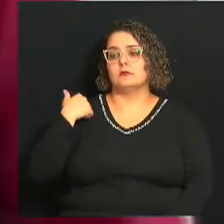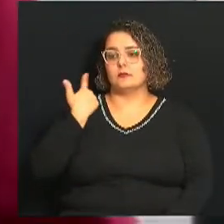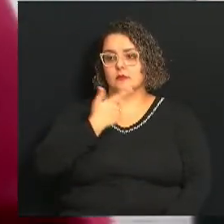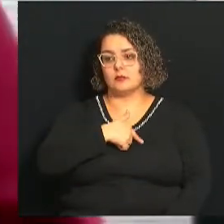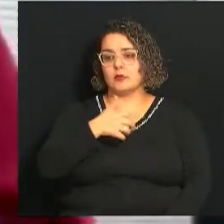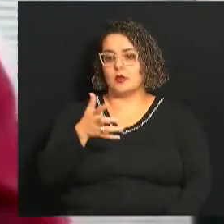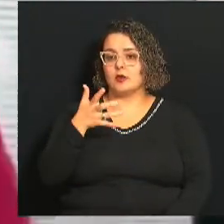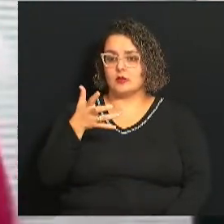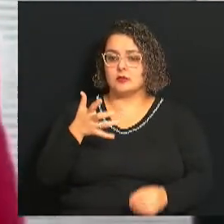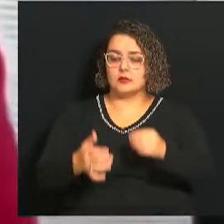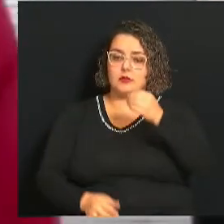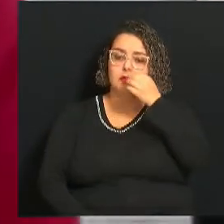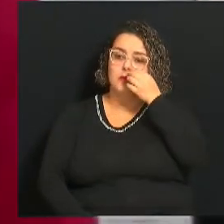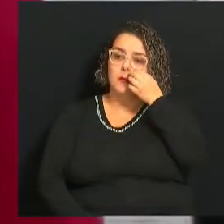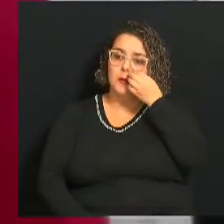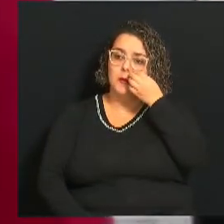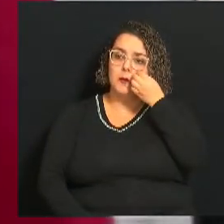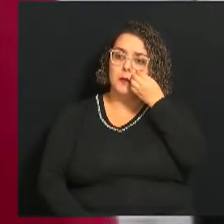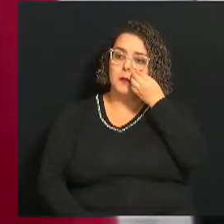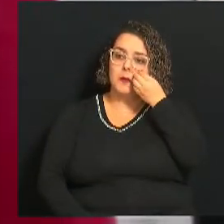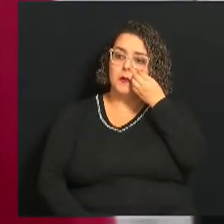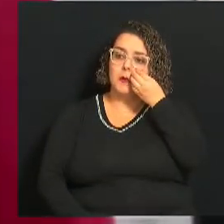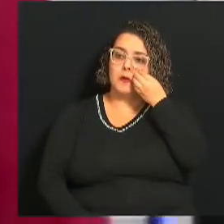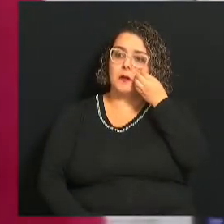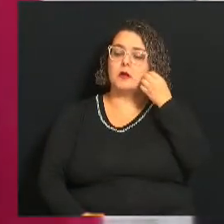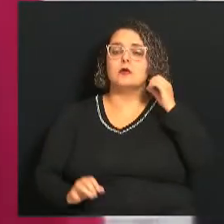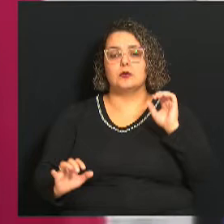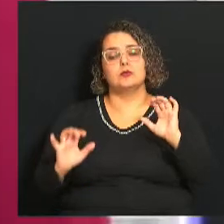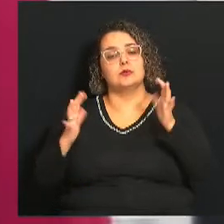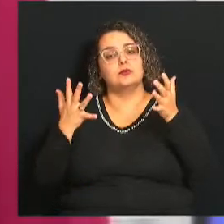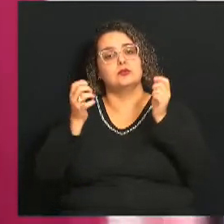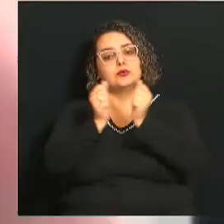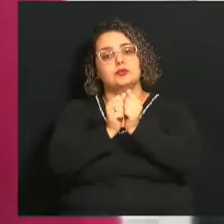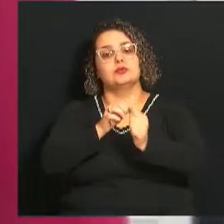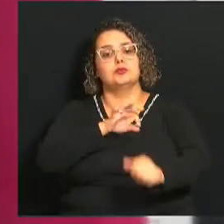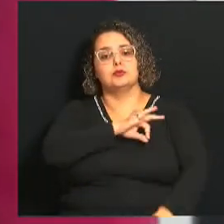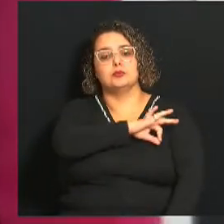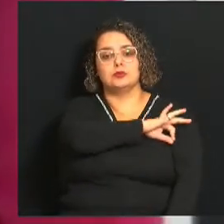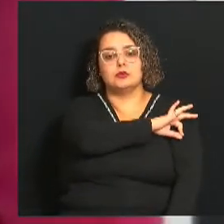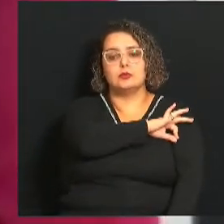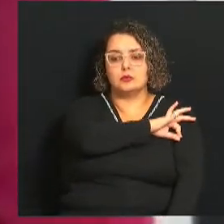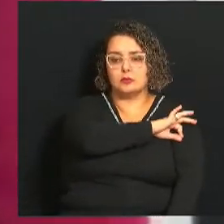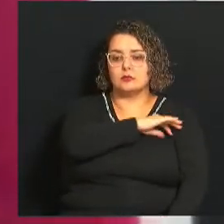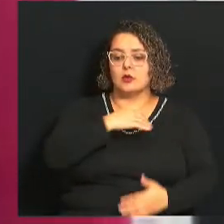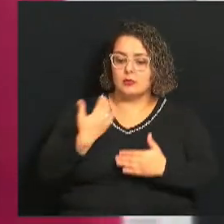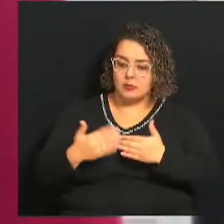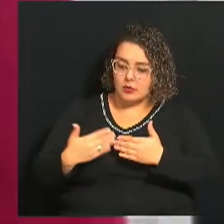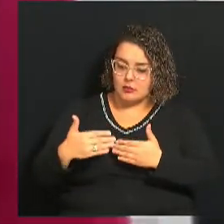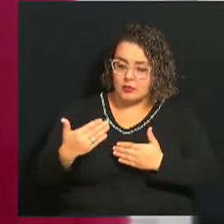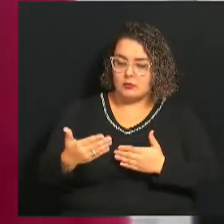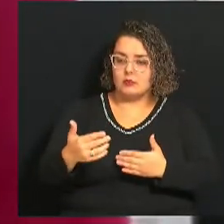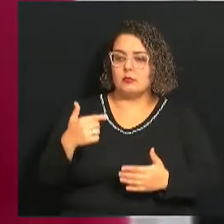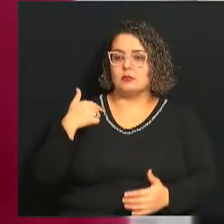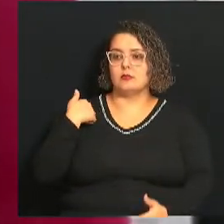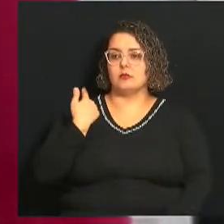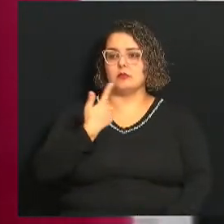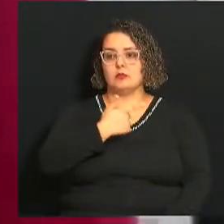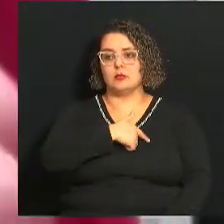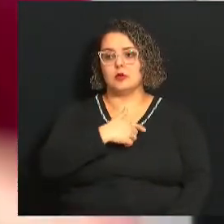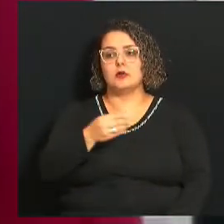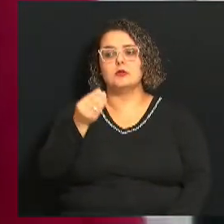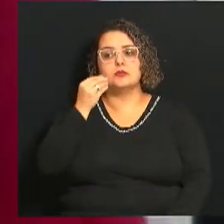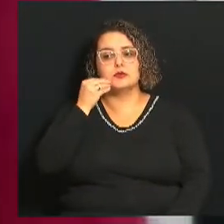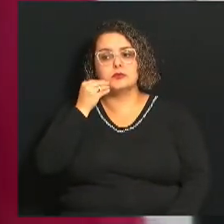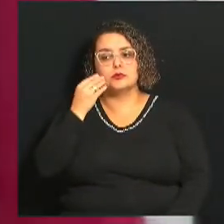queremos aí estar em breve aí celebrando com a prefeitura também, que é mais uma frente para a gente tentar